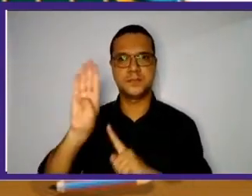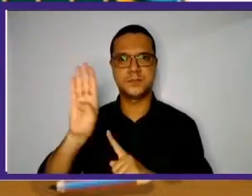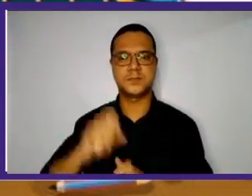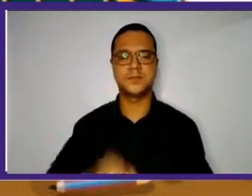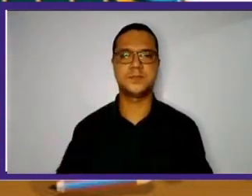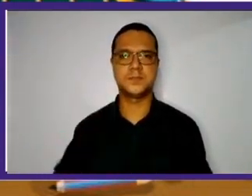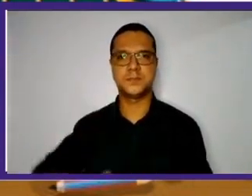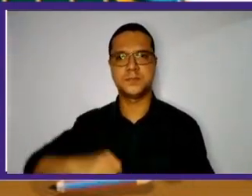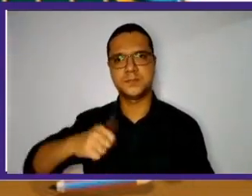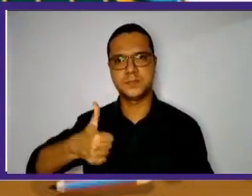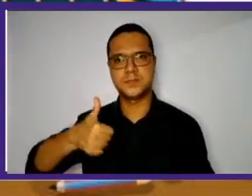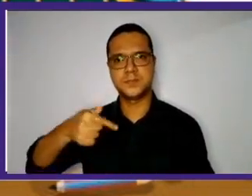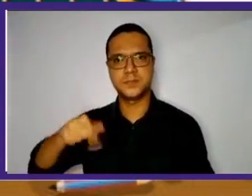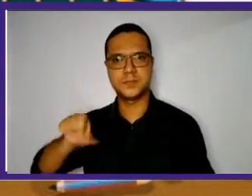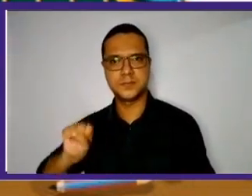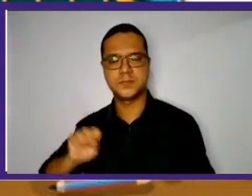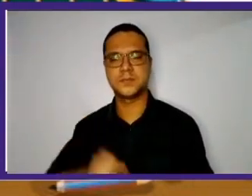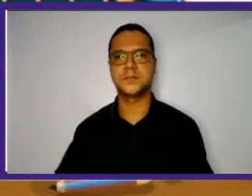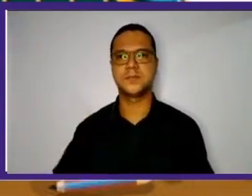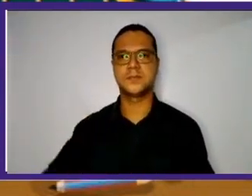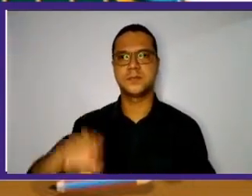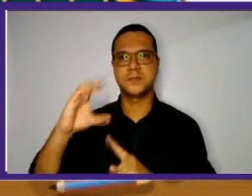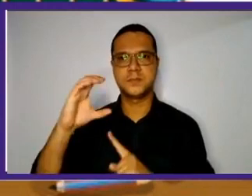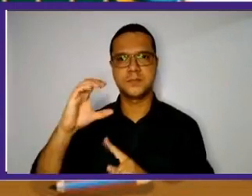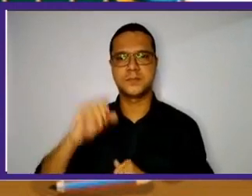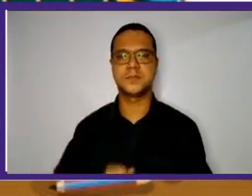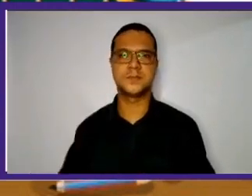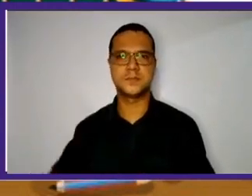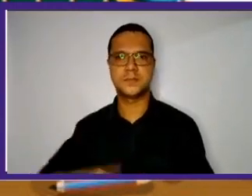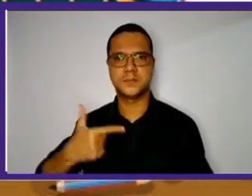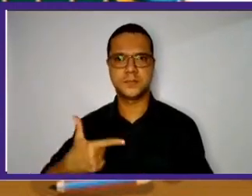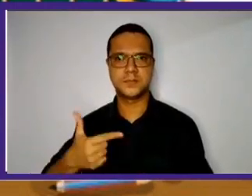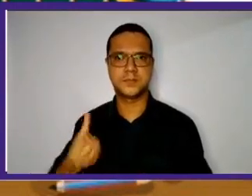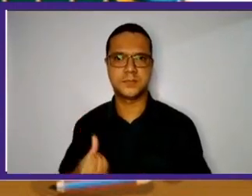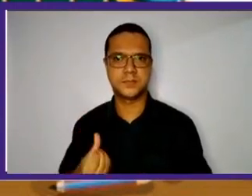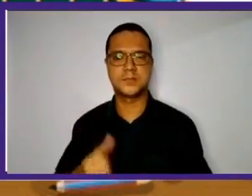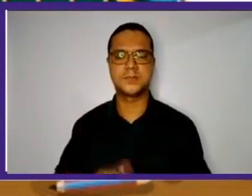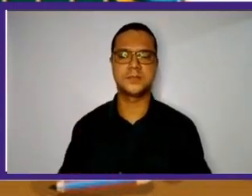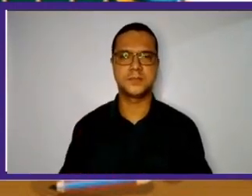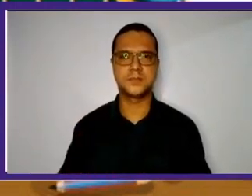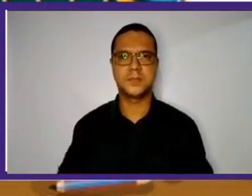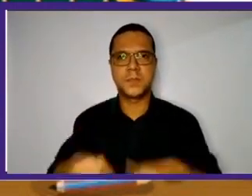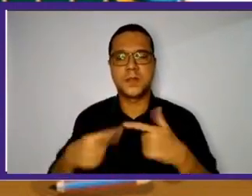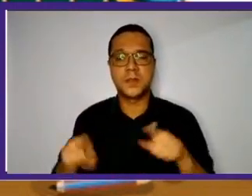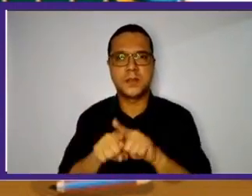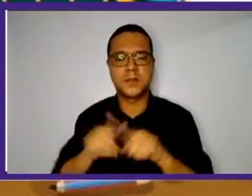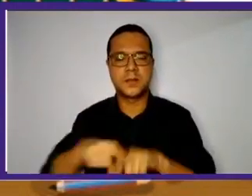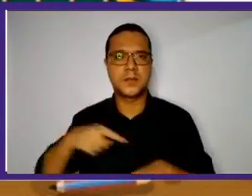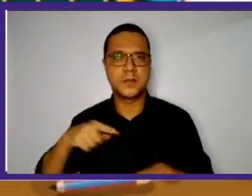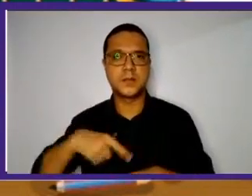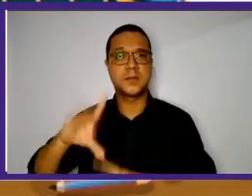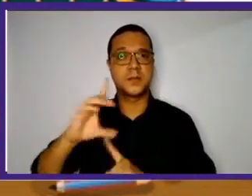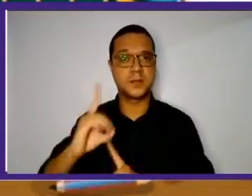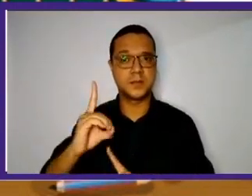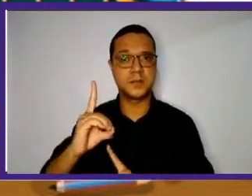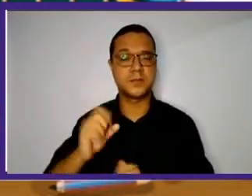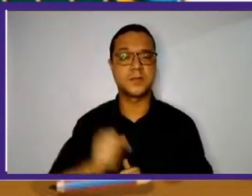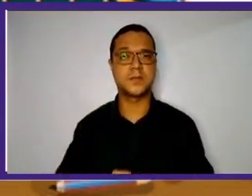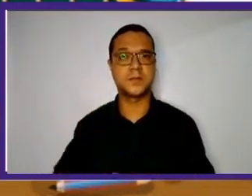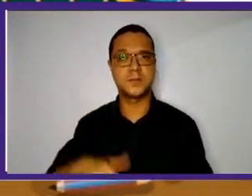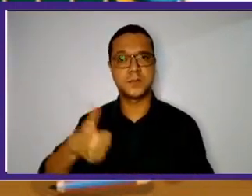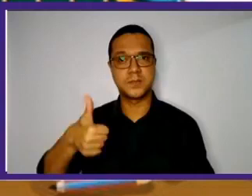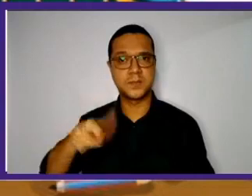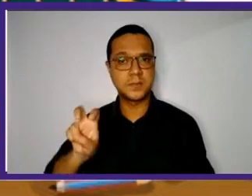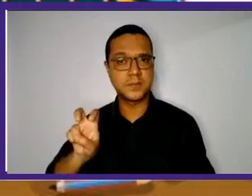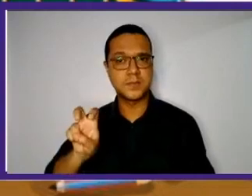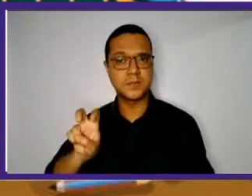346, letra B, 178 e letra C, 26. Mas também temos a letra D, que